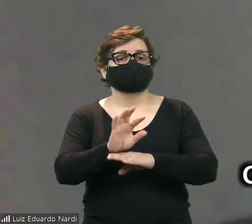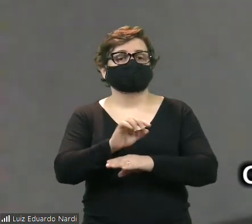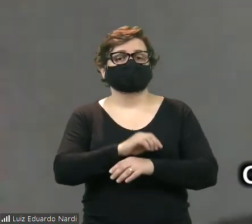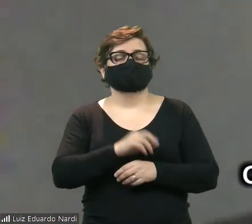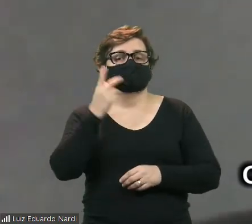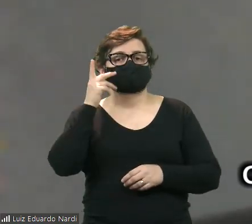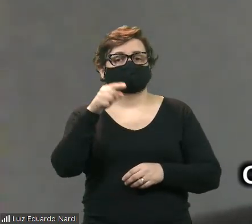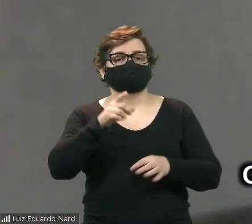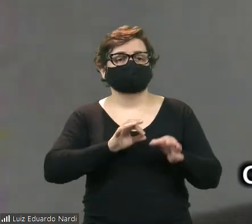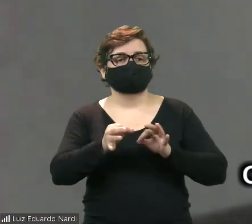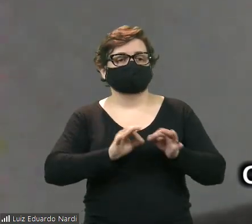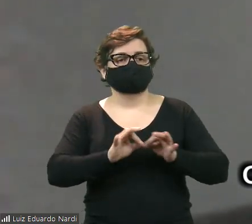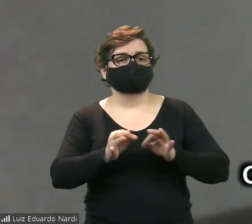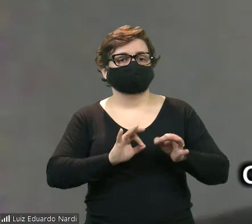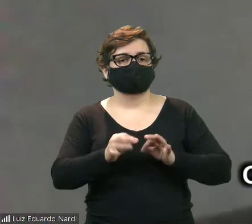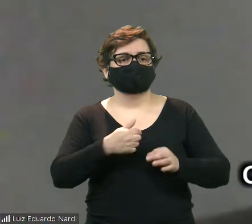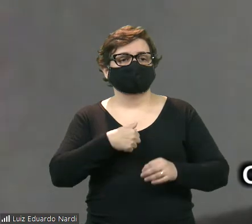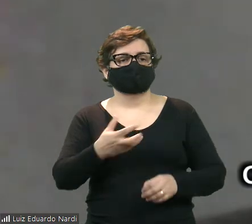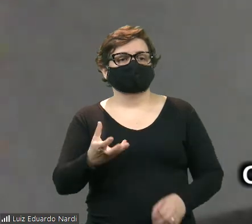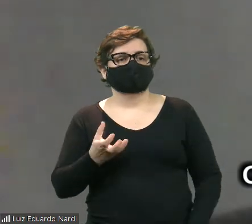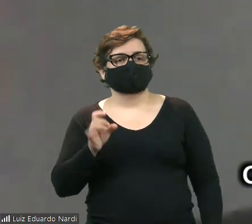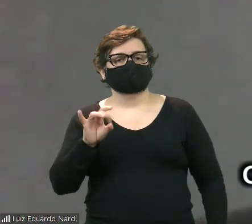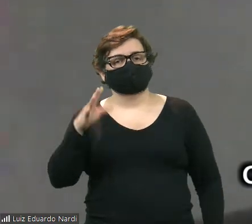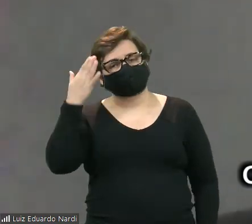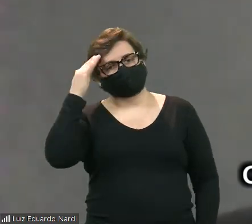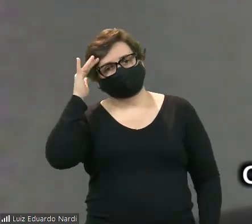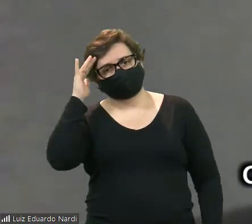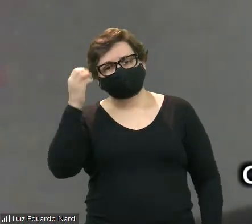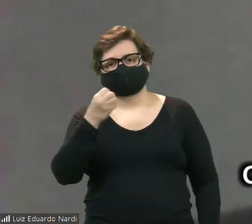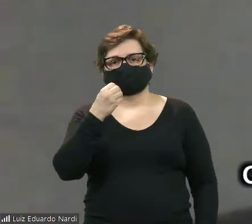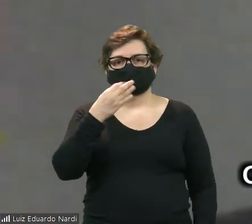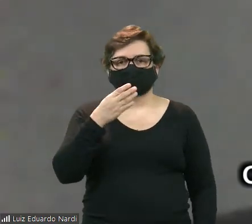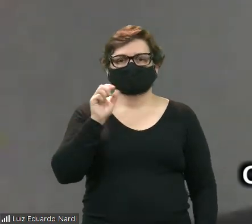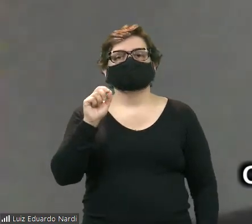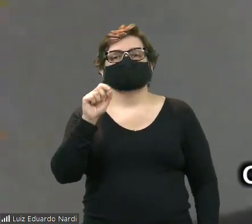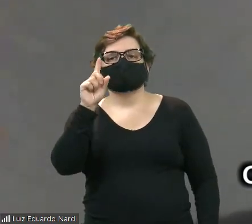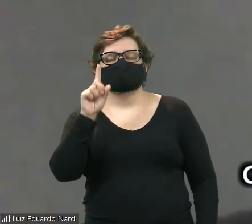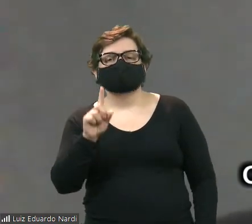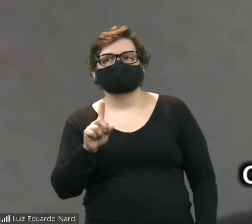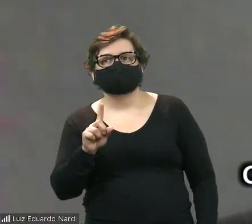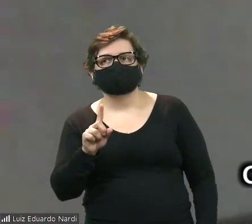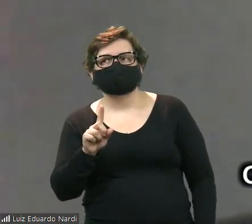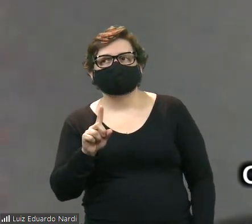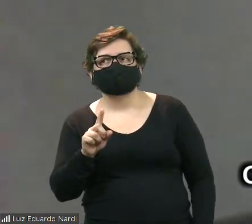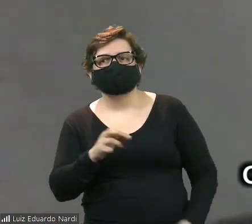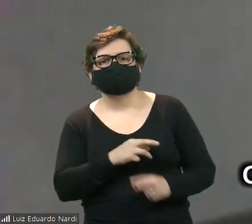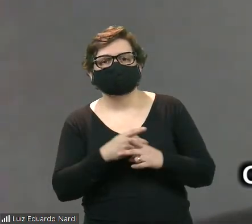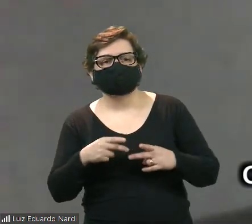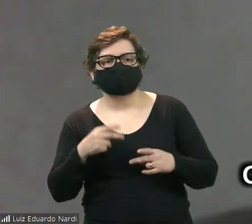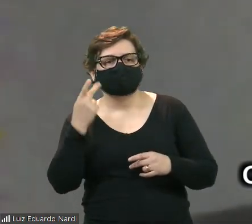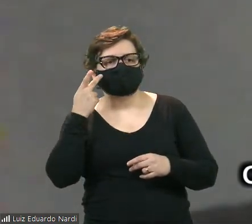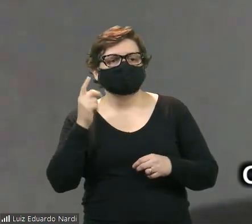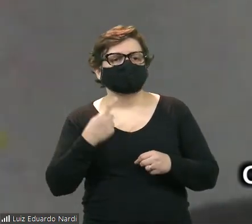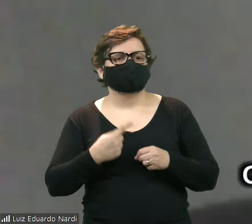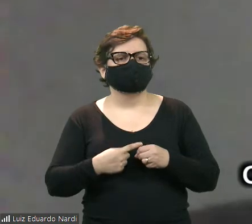através desse projeto. Eu gostaria só de entender bem qual é o critério para Marília colocar tanto, é a outra cidade que